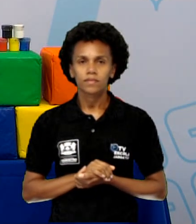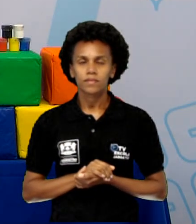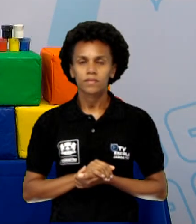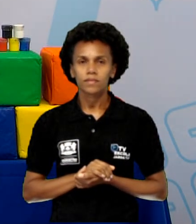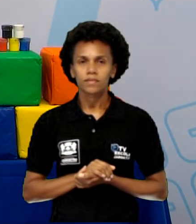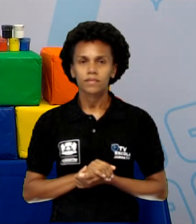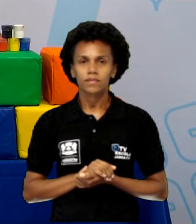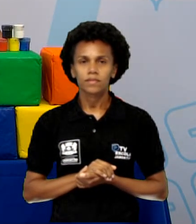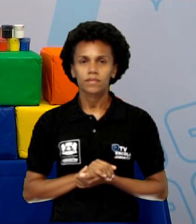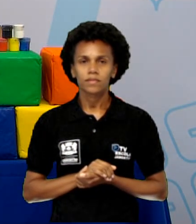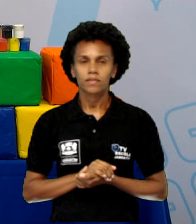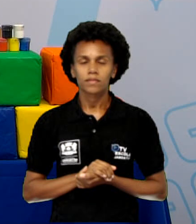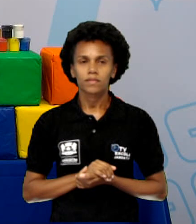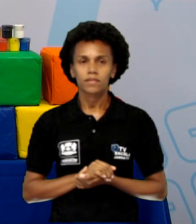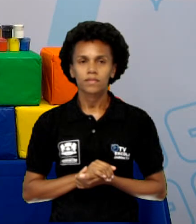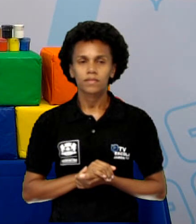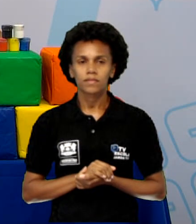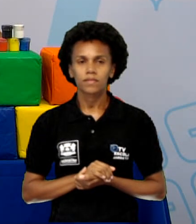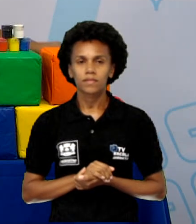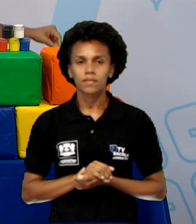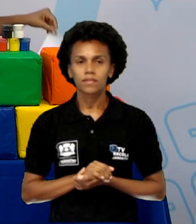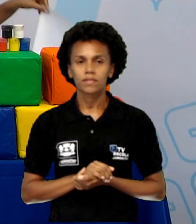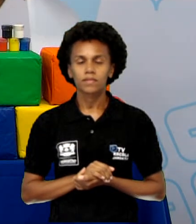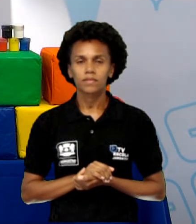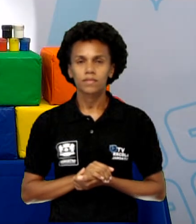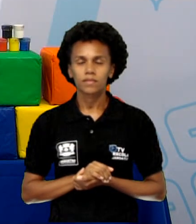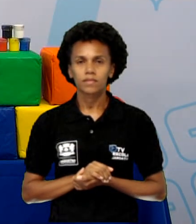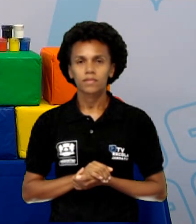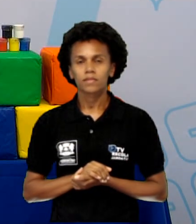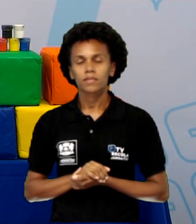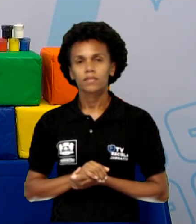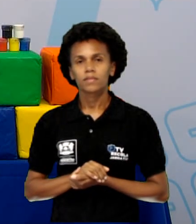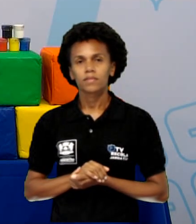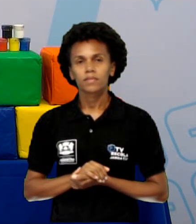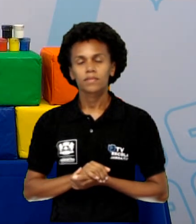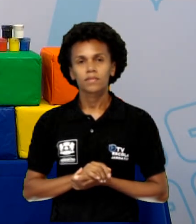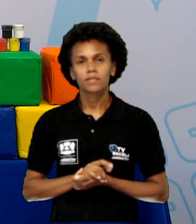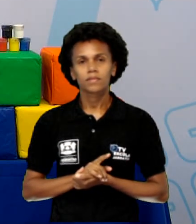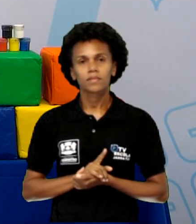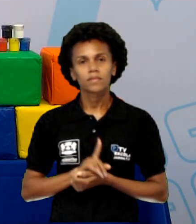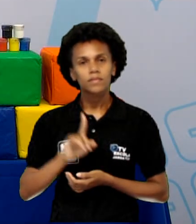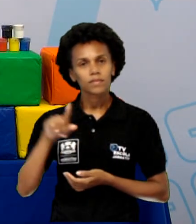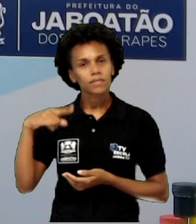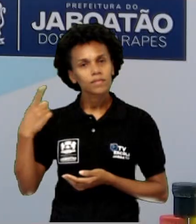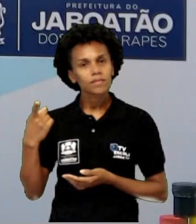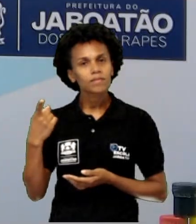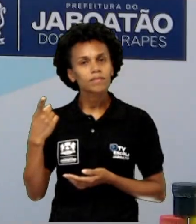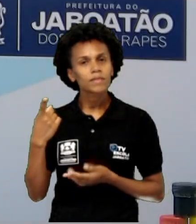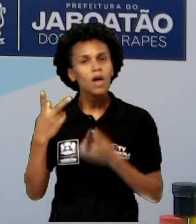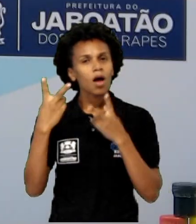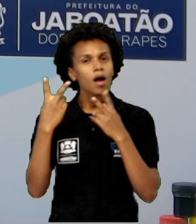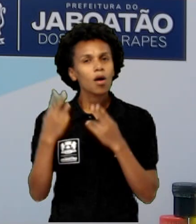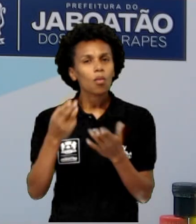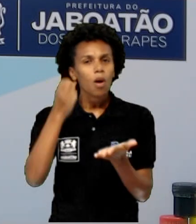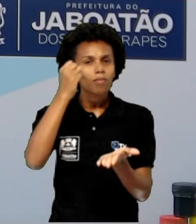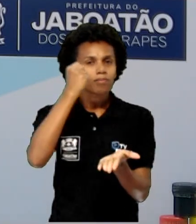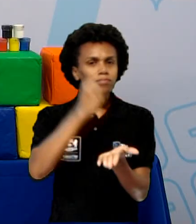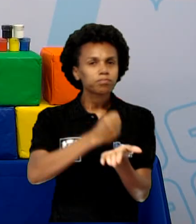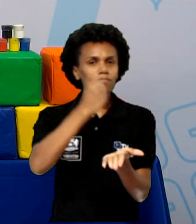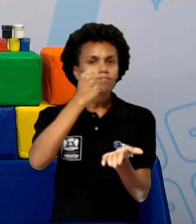Sobre toda a superfície do desenho, cobrindo todo o desenho. E depois eu vou fazer como se fosse um carimbo na